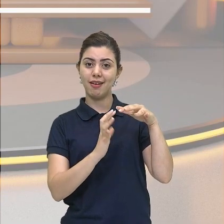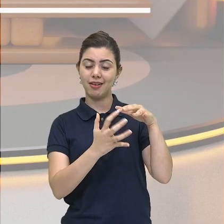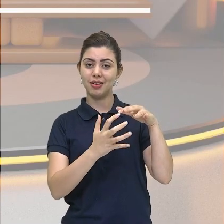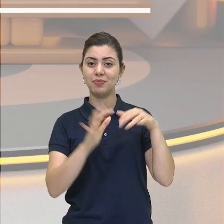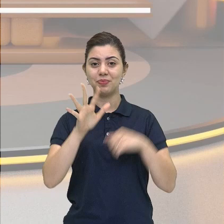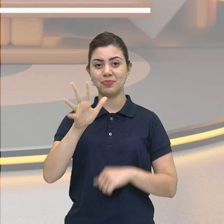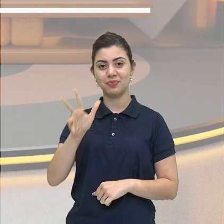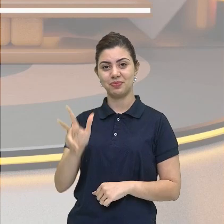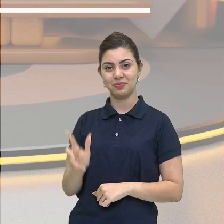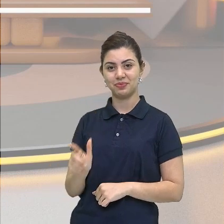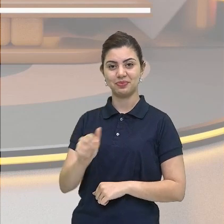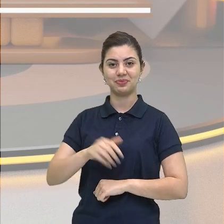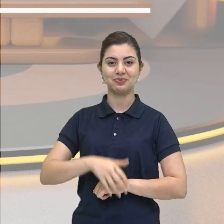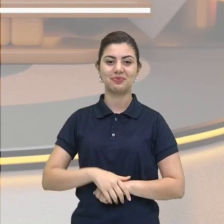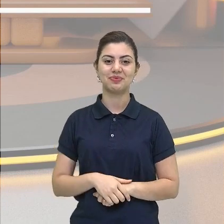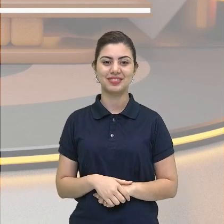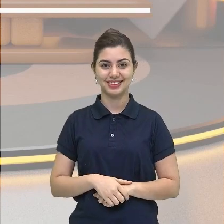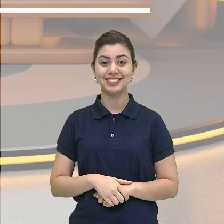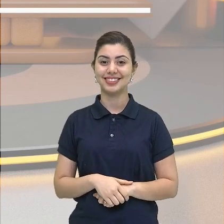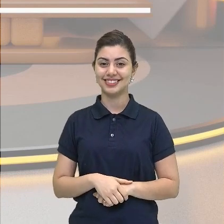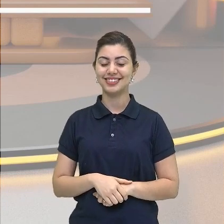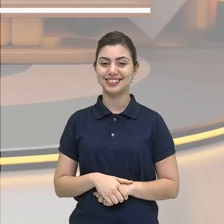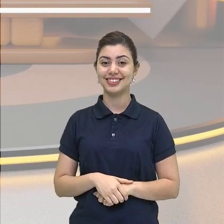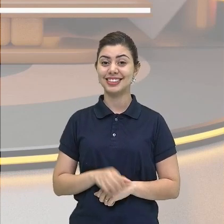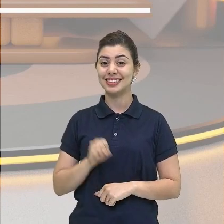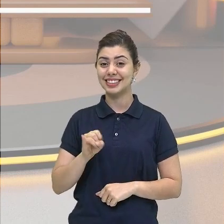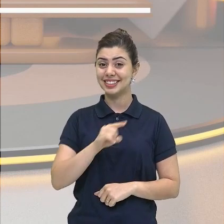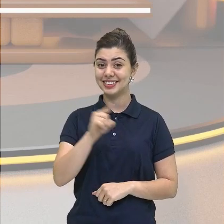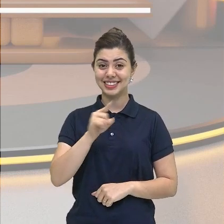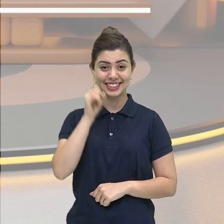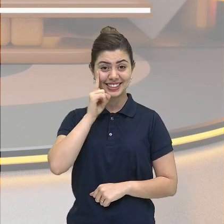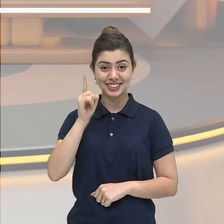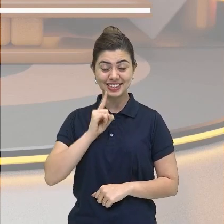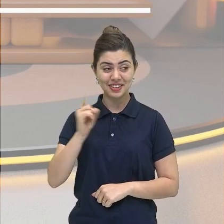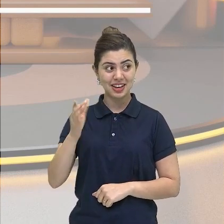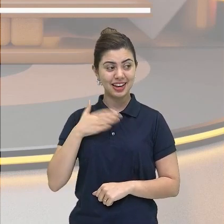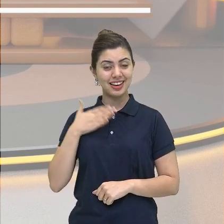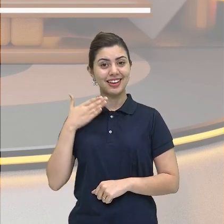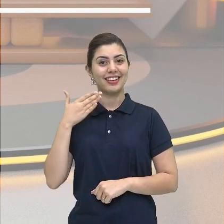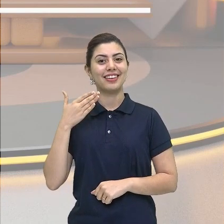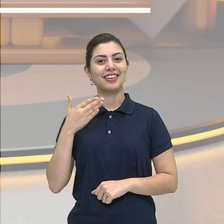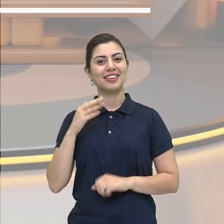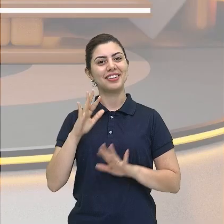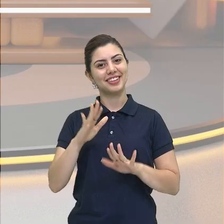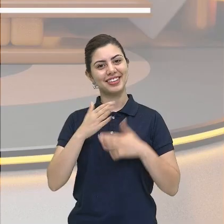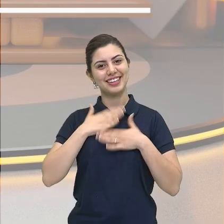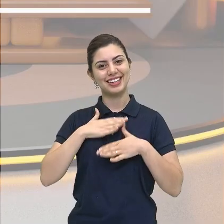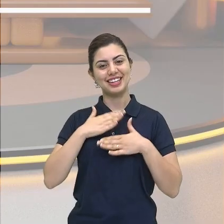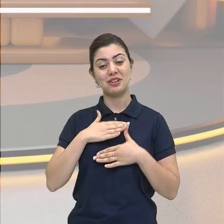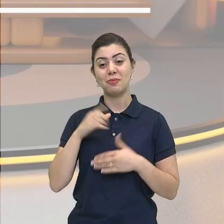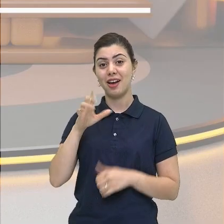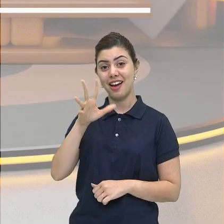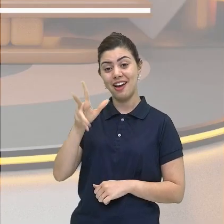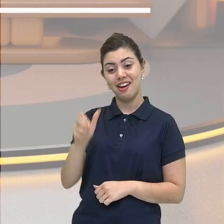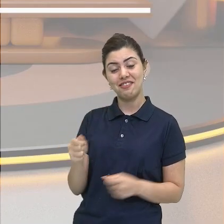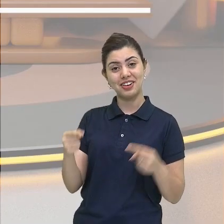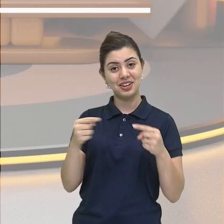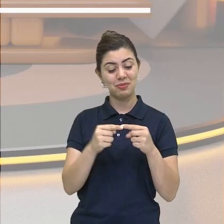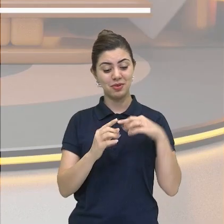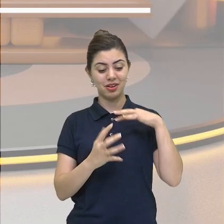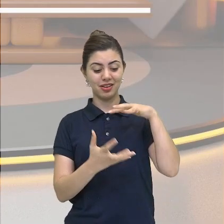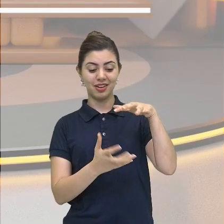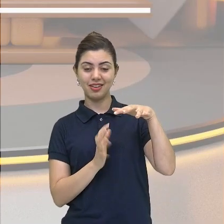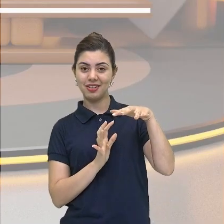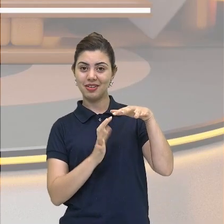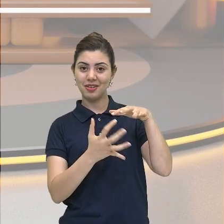continente africano. Sim, se você não sabia e está surpreso, África é um continente